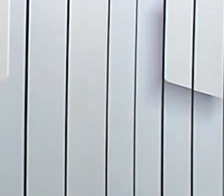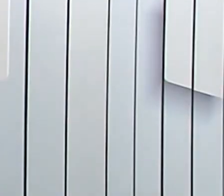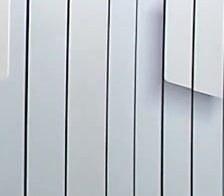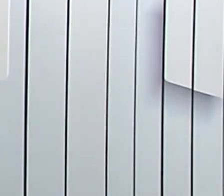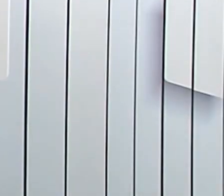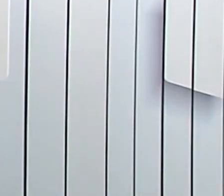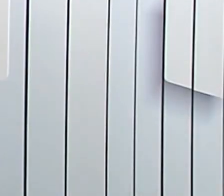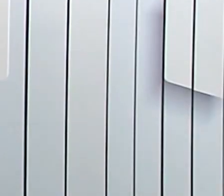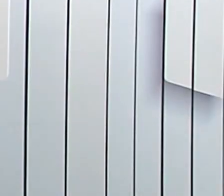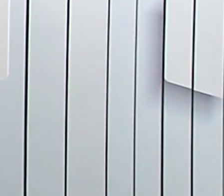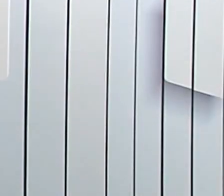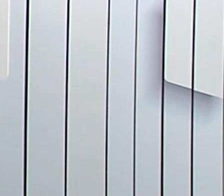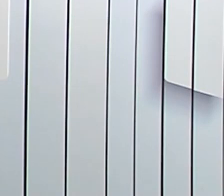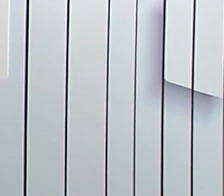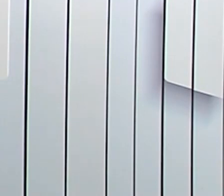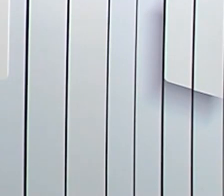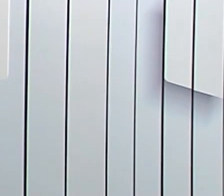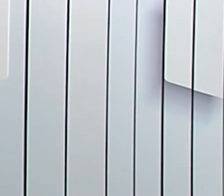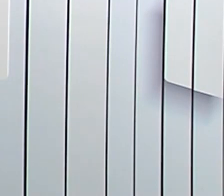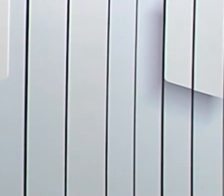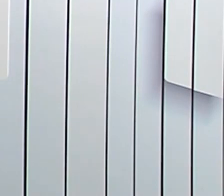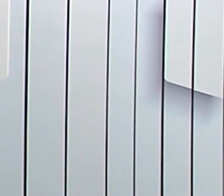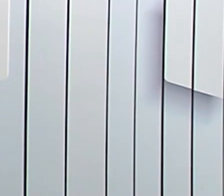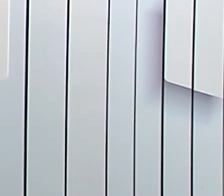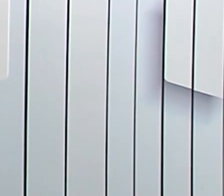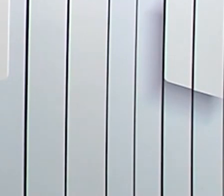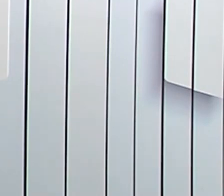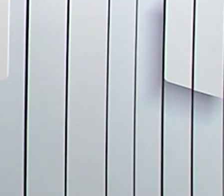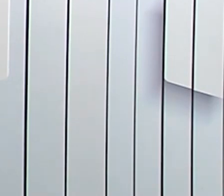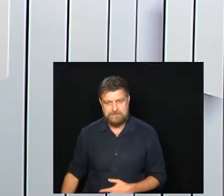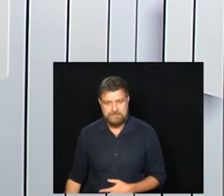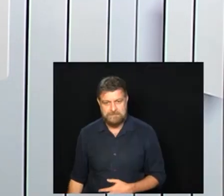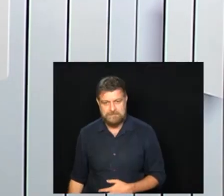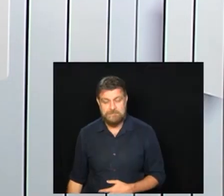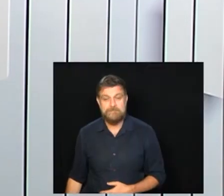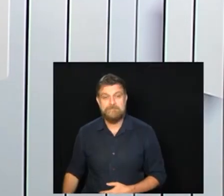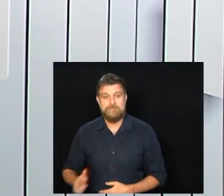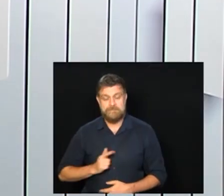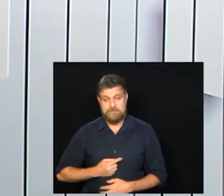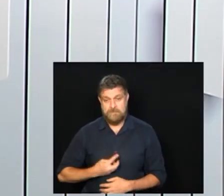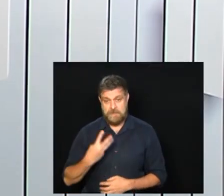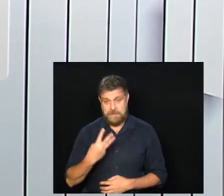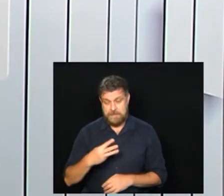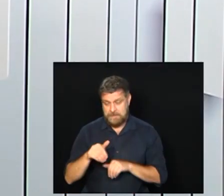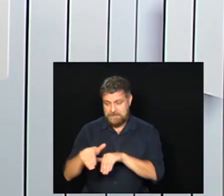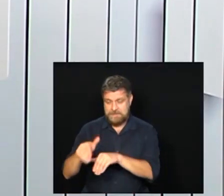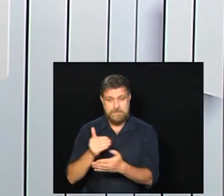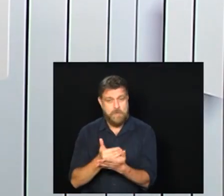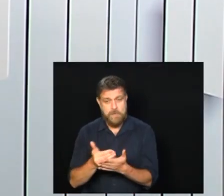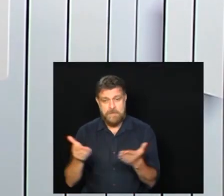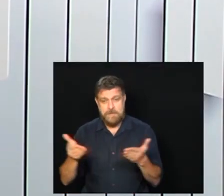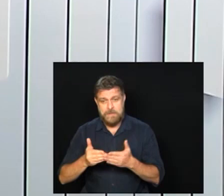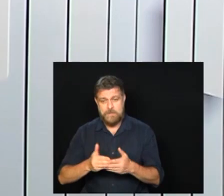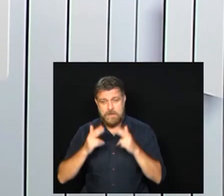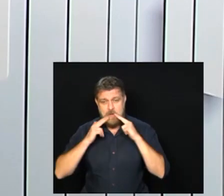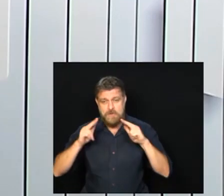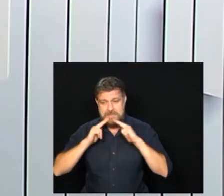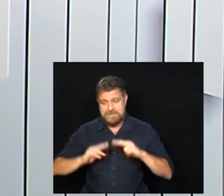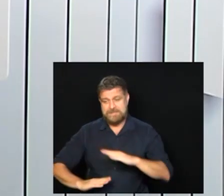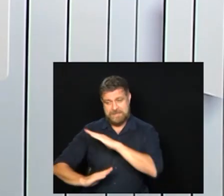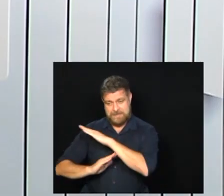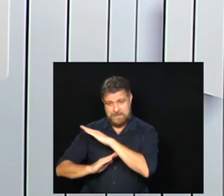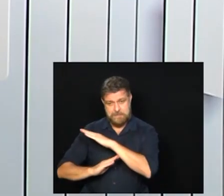Olá, seja bem-vinda, seja bem-vindo. Sextou, 3 de setembro de 2021. Começa agora o Câmara Notícia